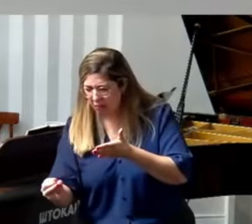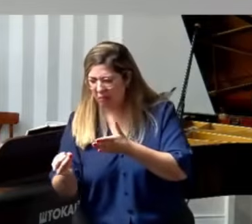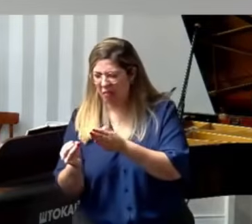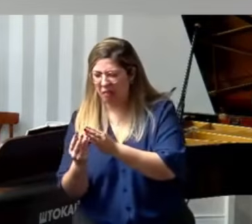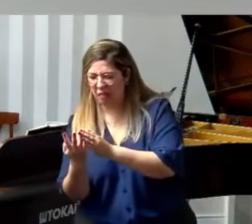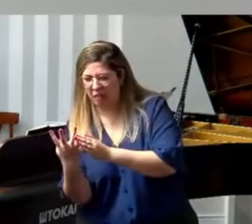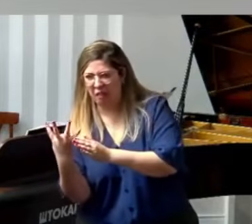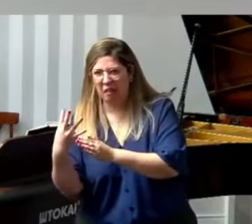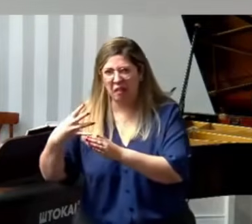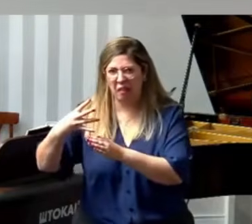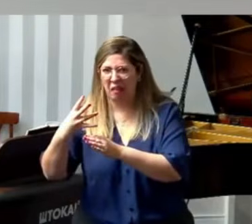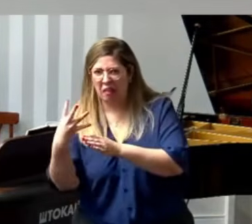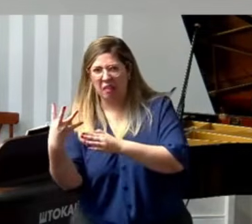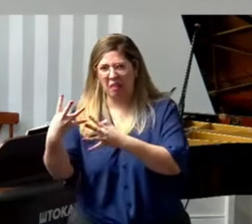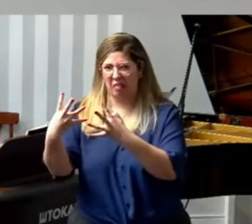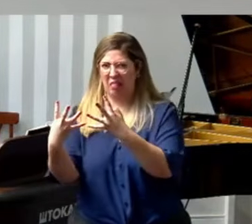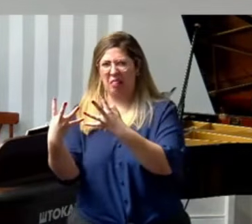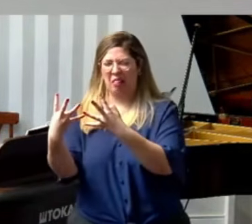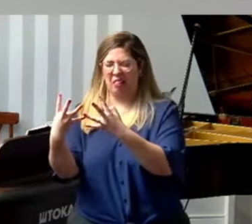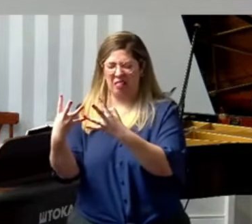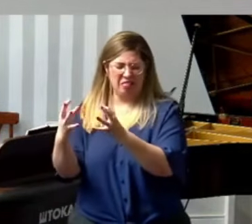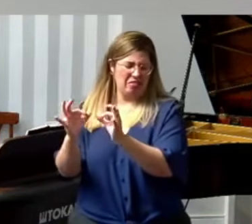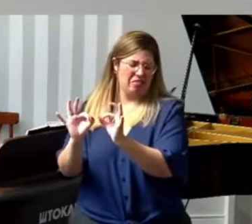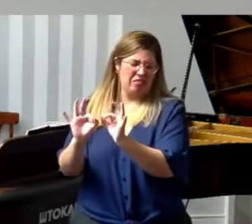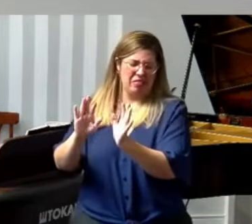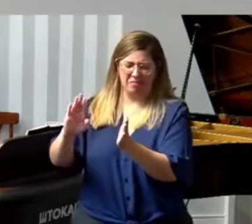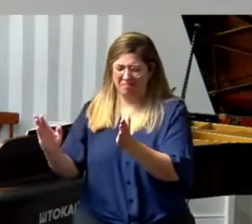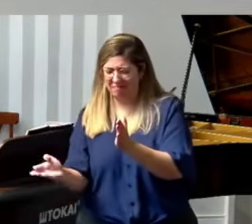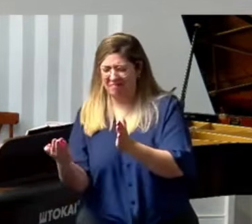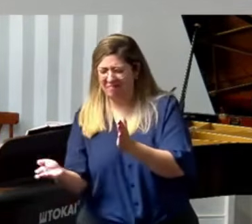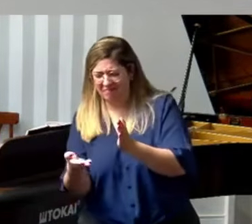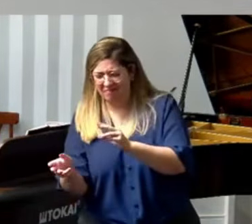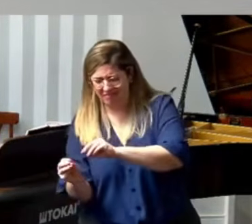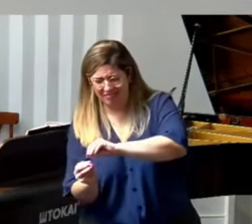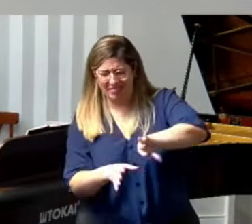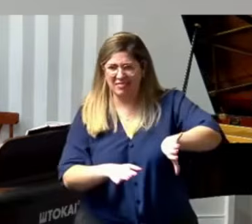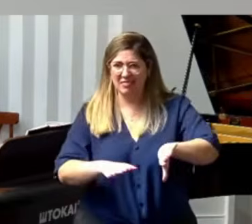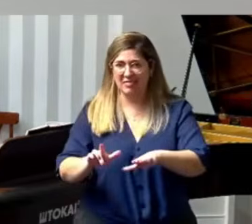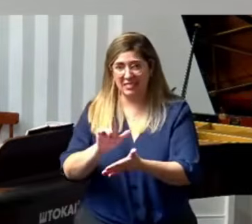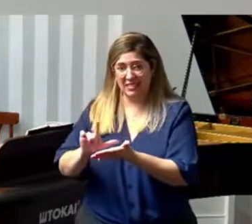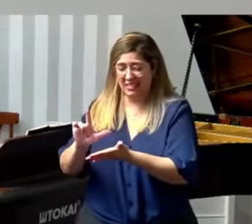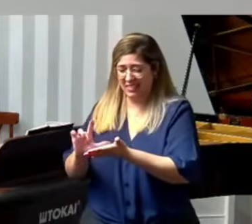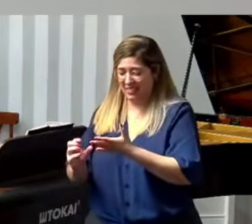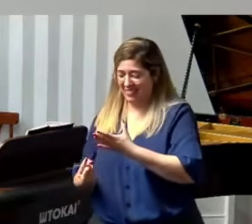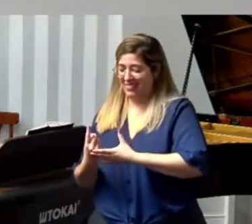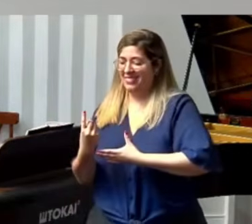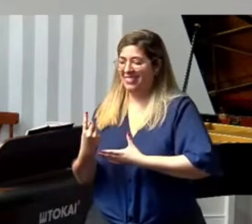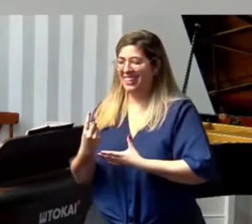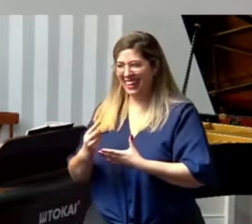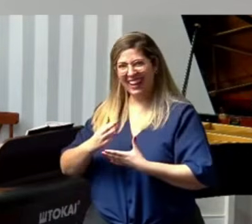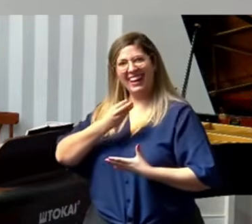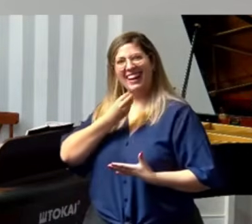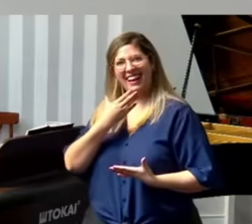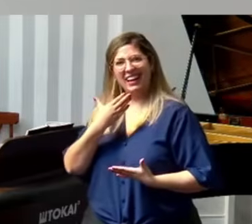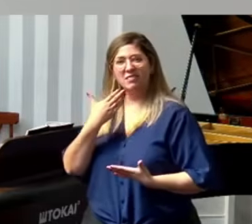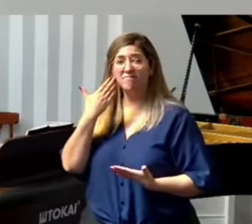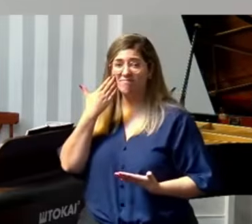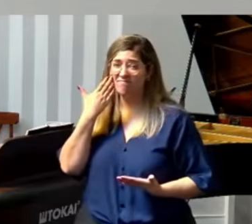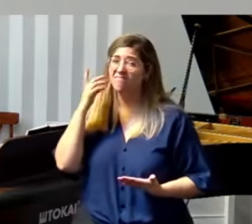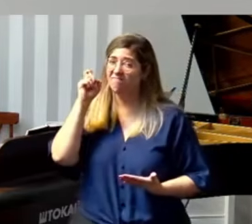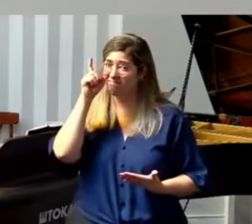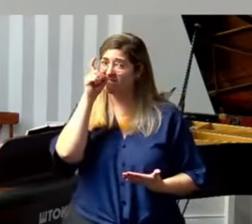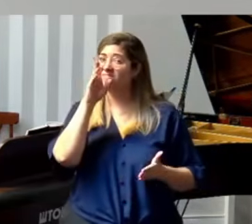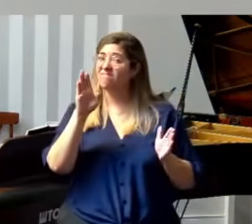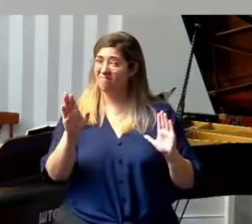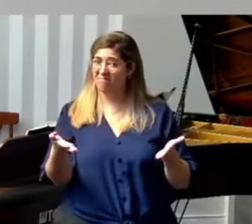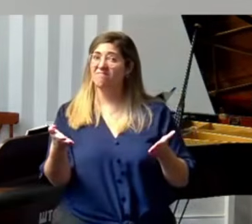e Eva estão sendo expulsos, para uma terra que foi amaldiçoada por Deus. Agora vamos tentar encaixar tudo o que eu